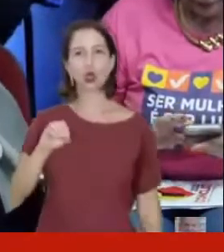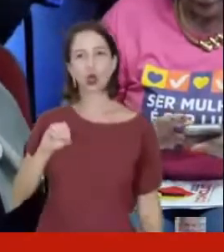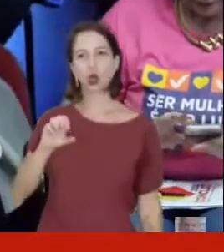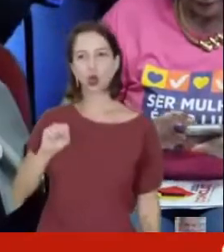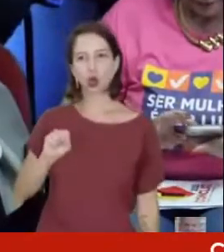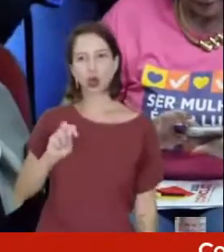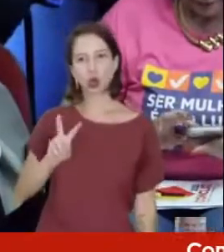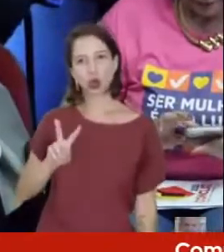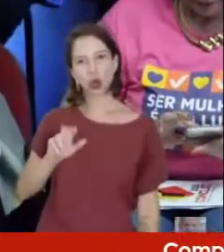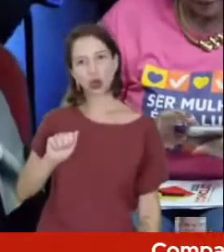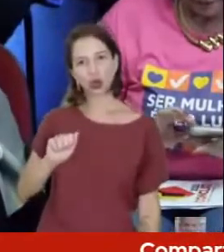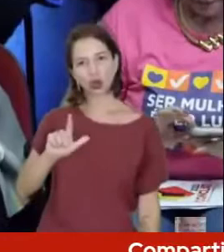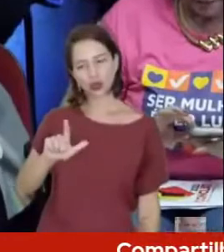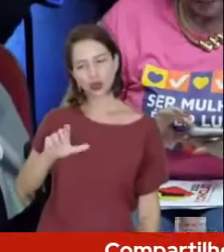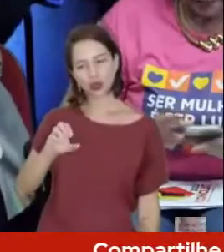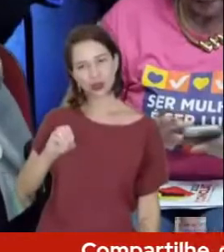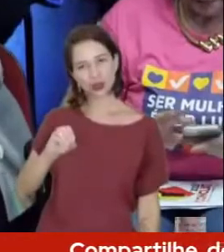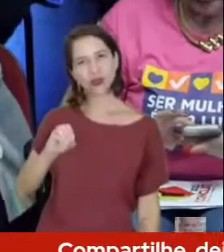e